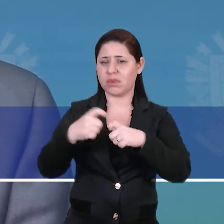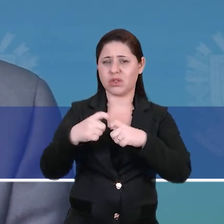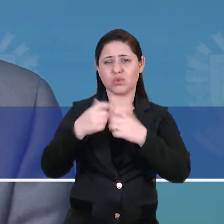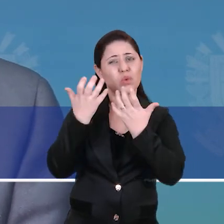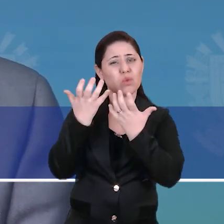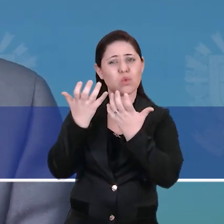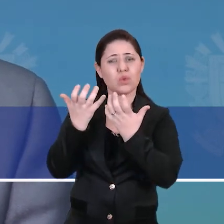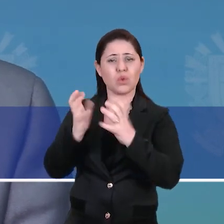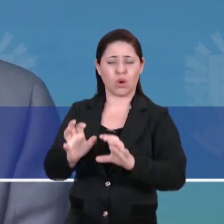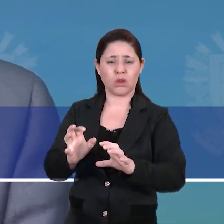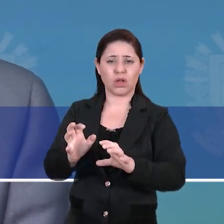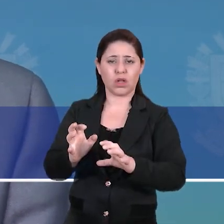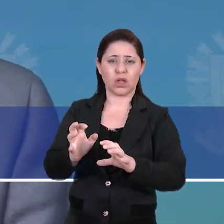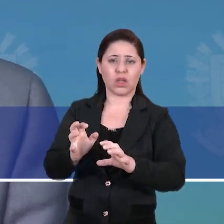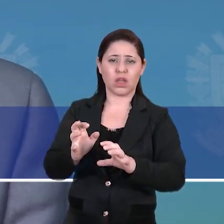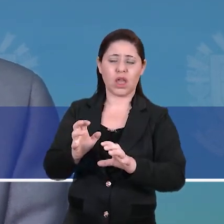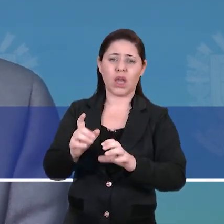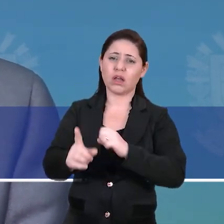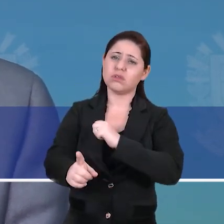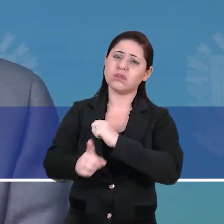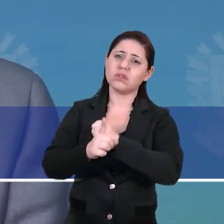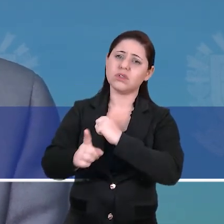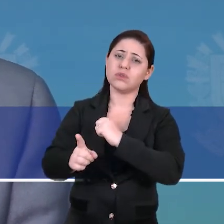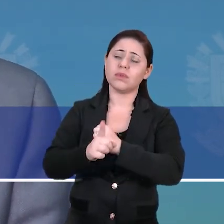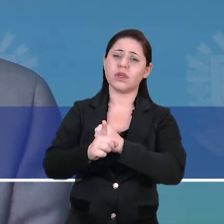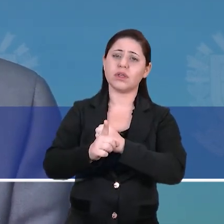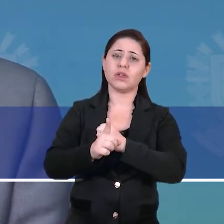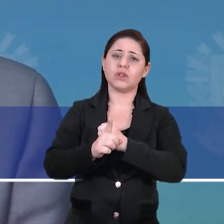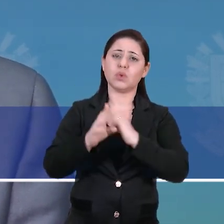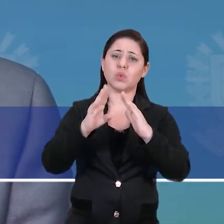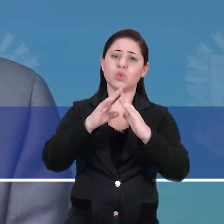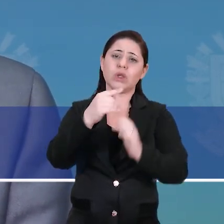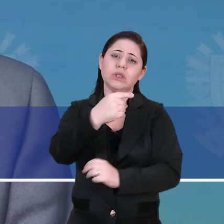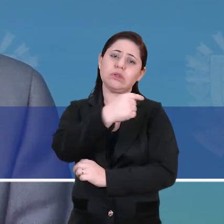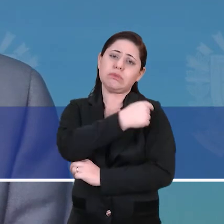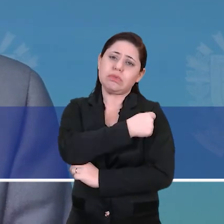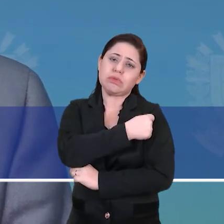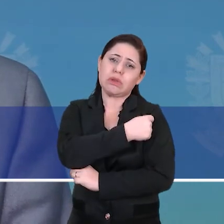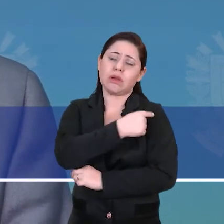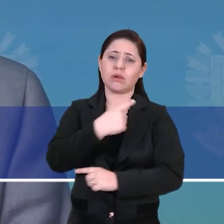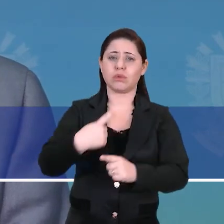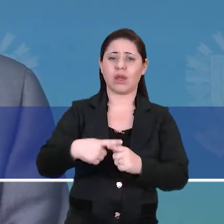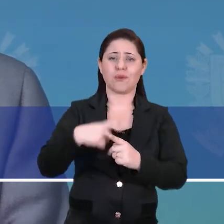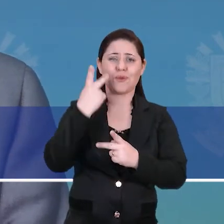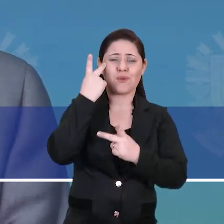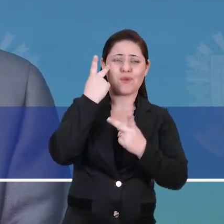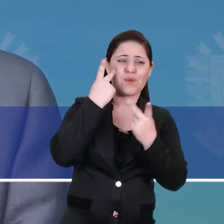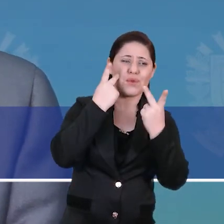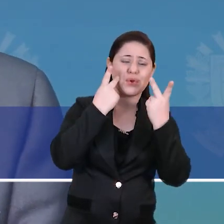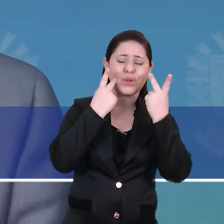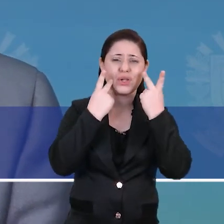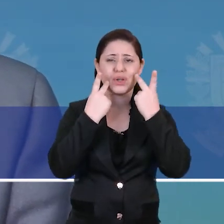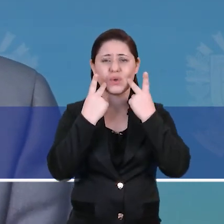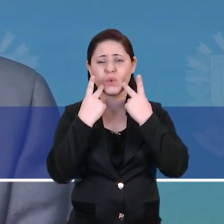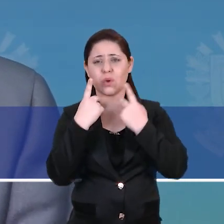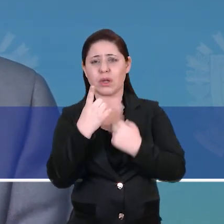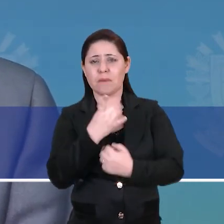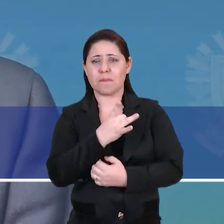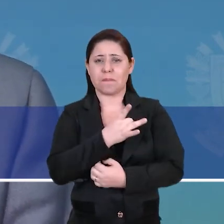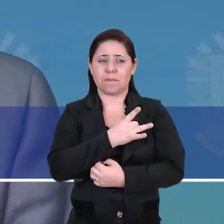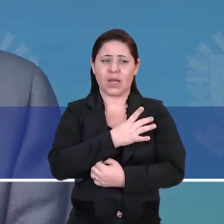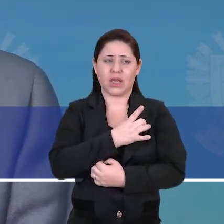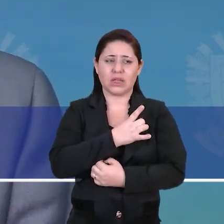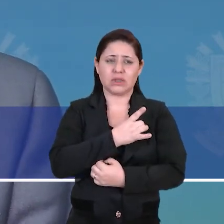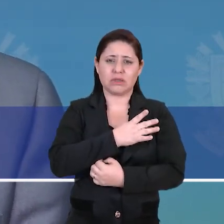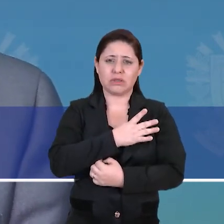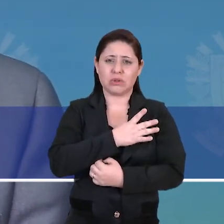não querem procurar as unidades de saúde pela vergonha, pelo medo